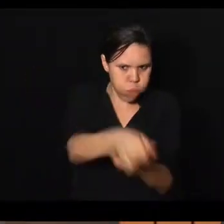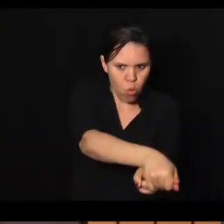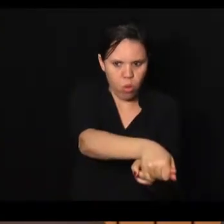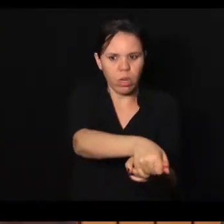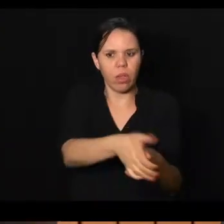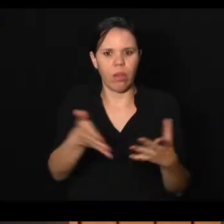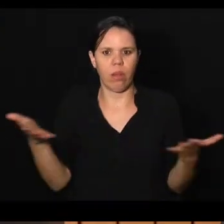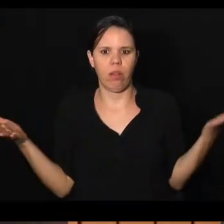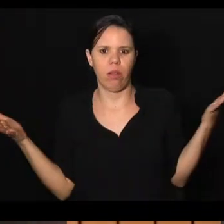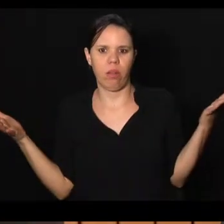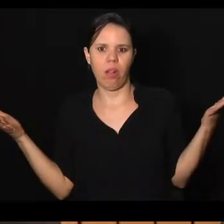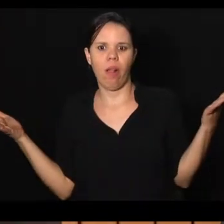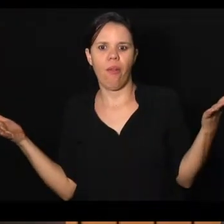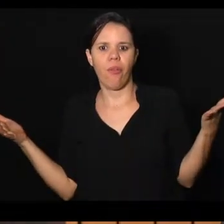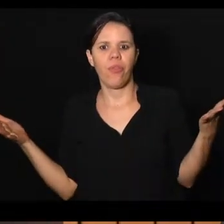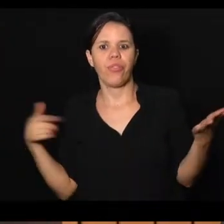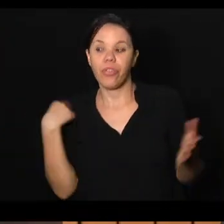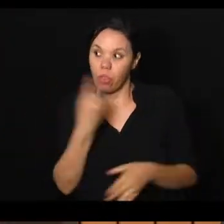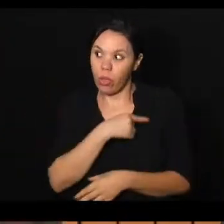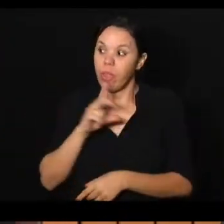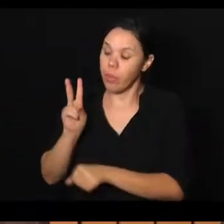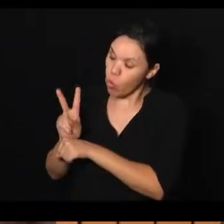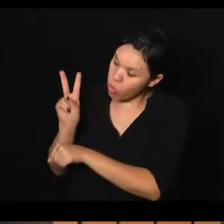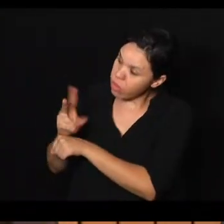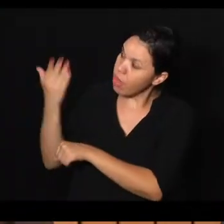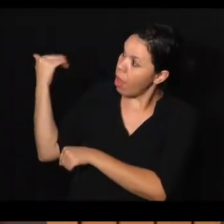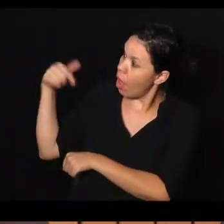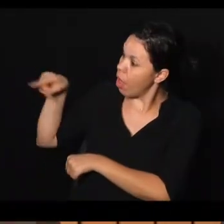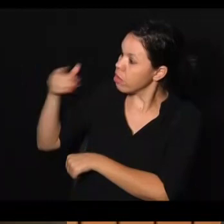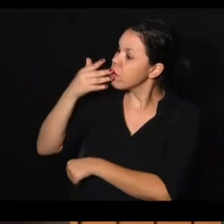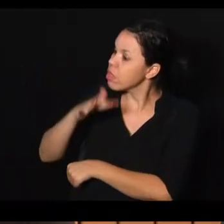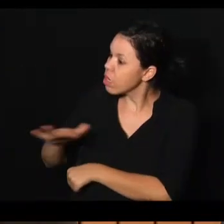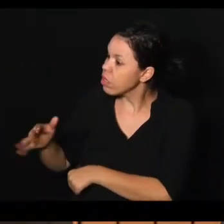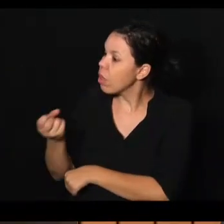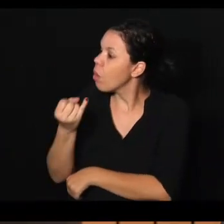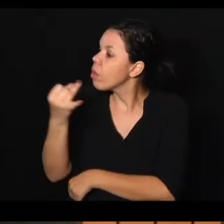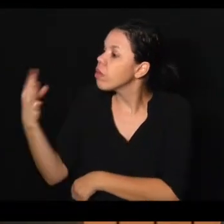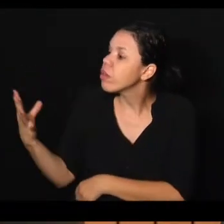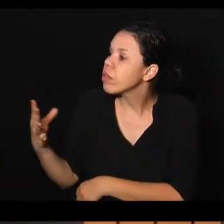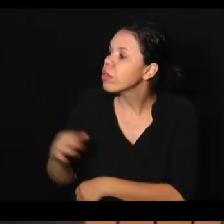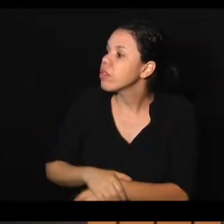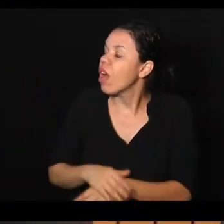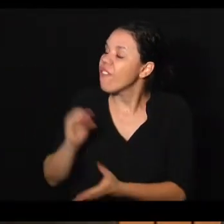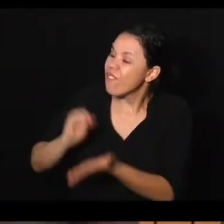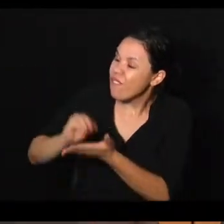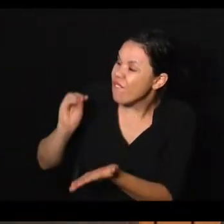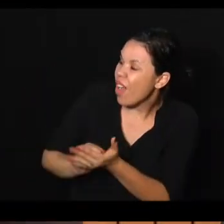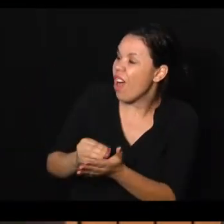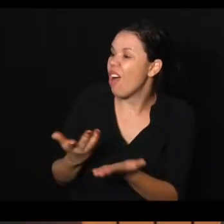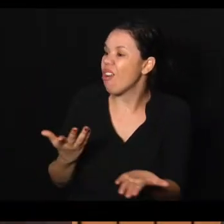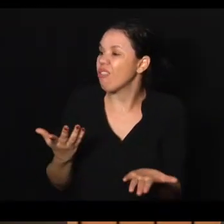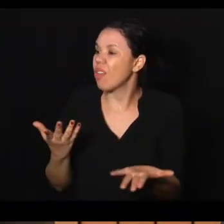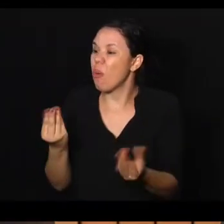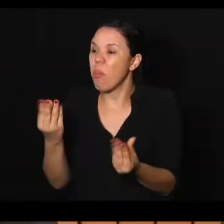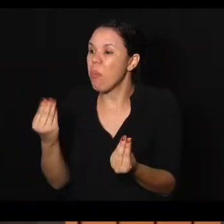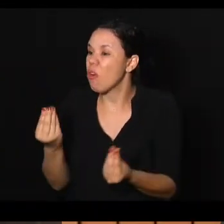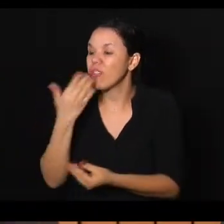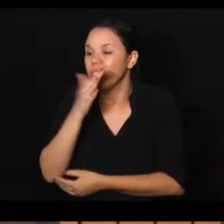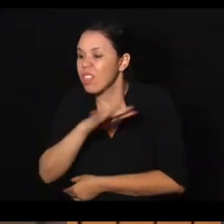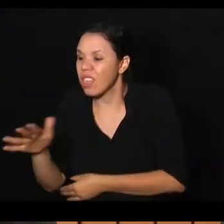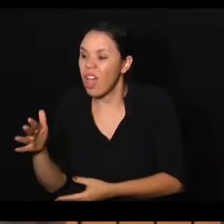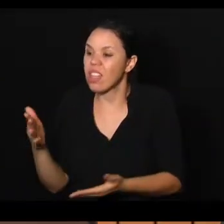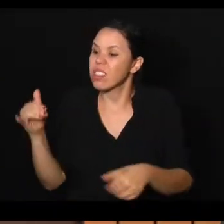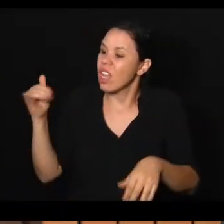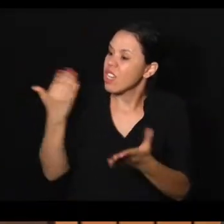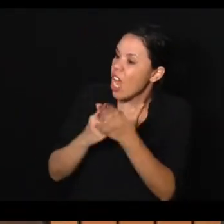temos relatos de crianças ciganas. Procure saber o número de evasão escolar. O maior índice de evasão escolar